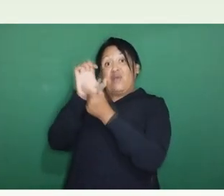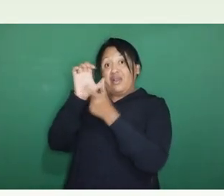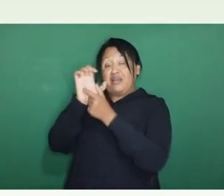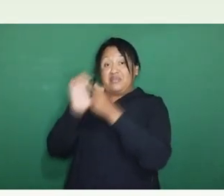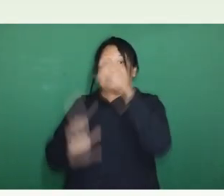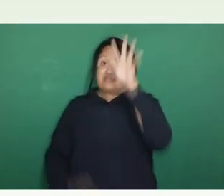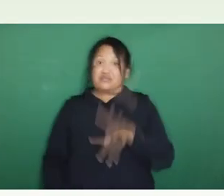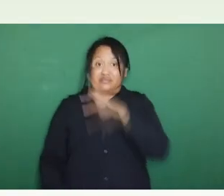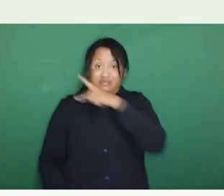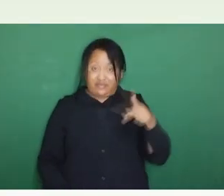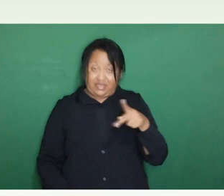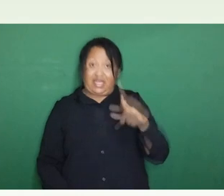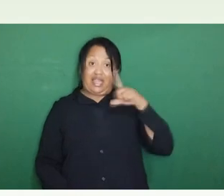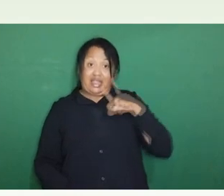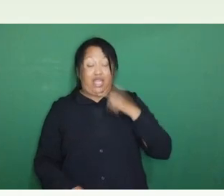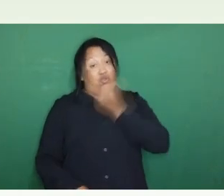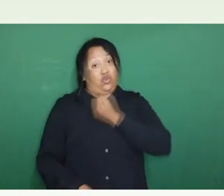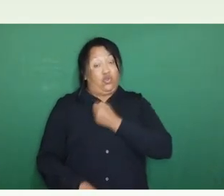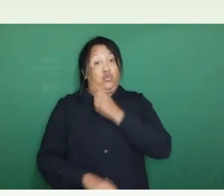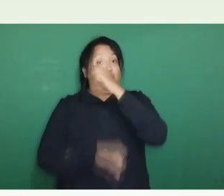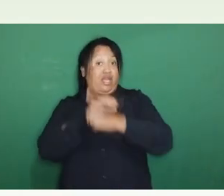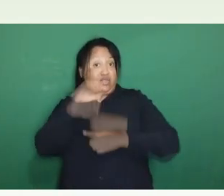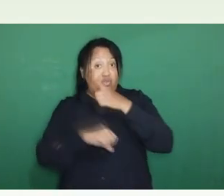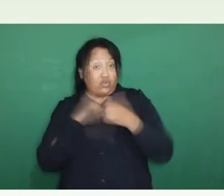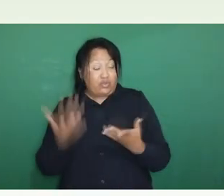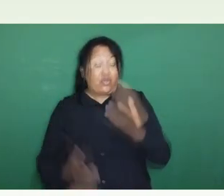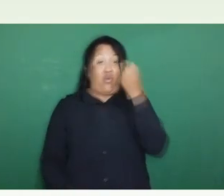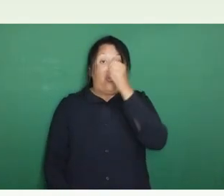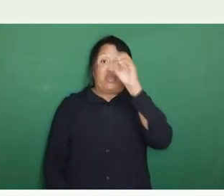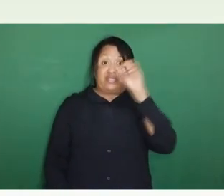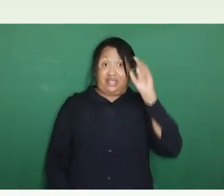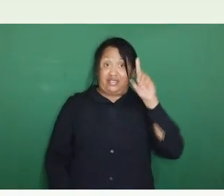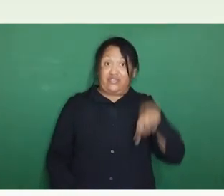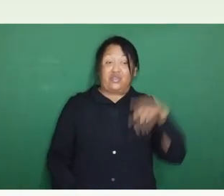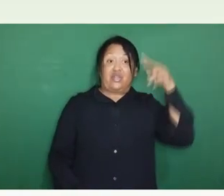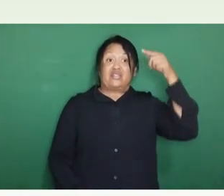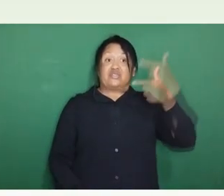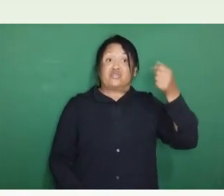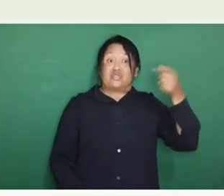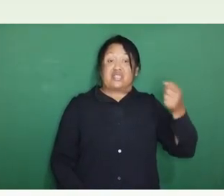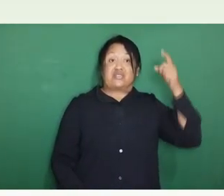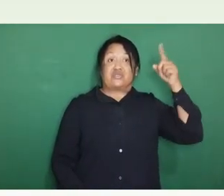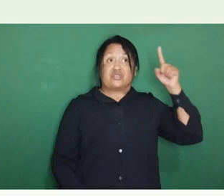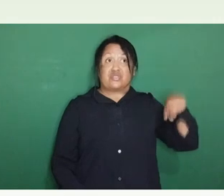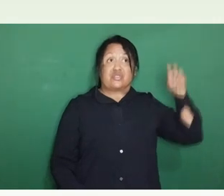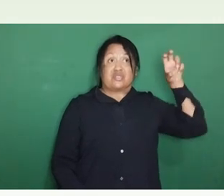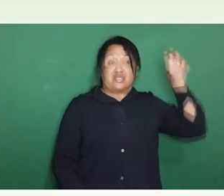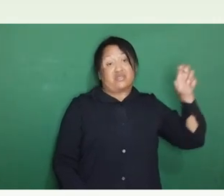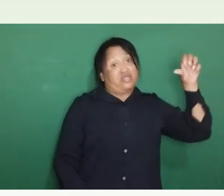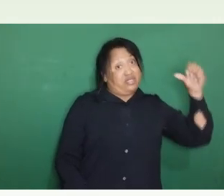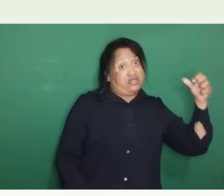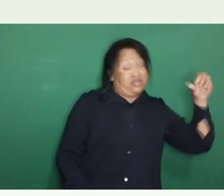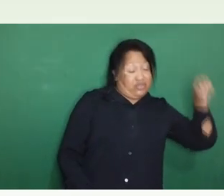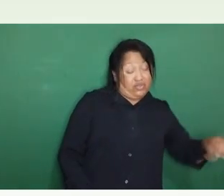iguais a 80 e 200,59 respectivamente com relação às características do